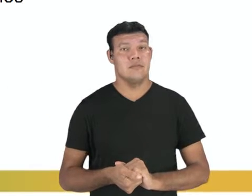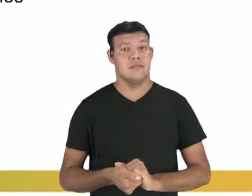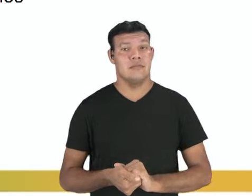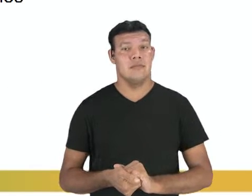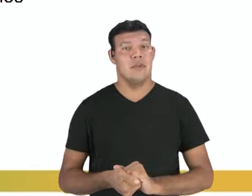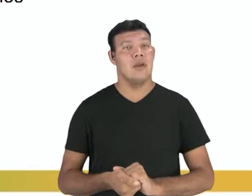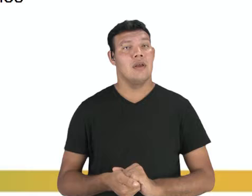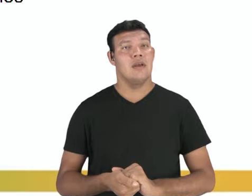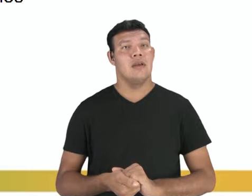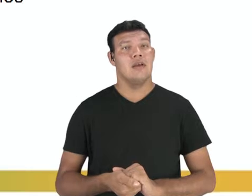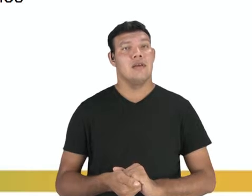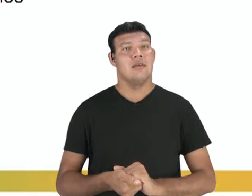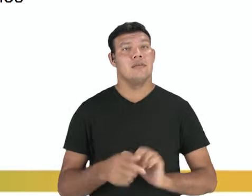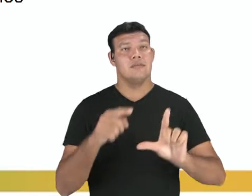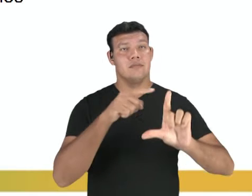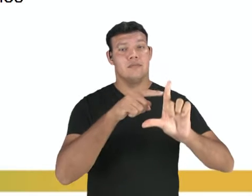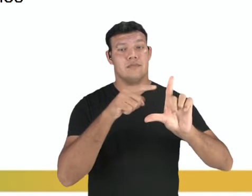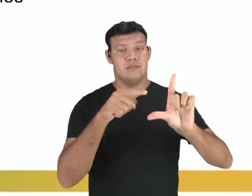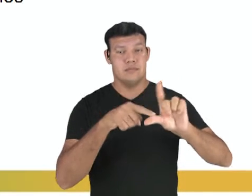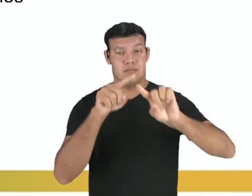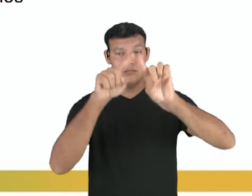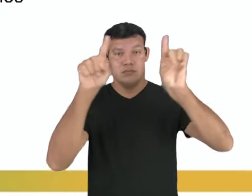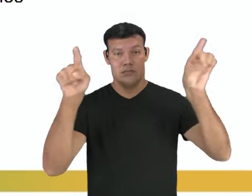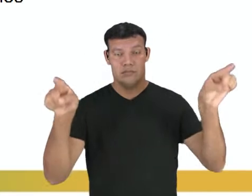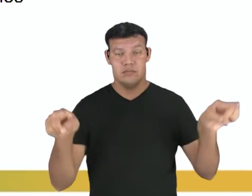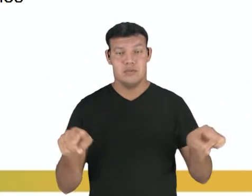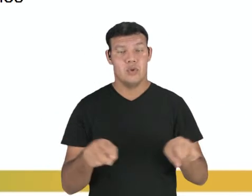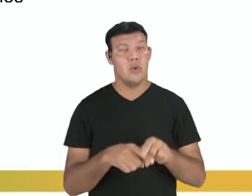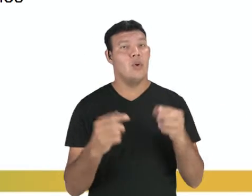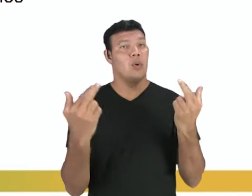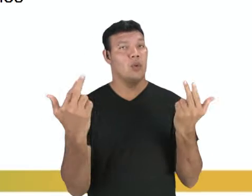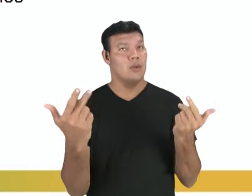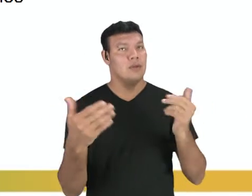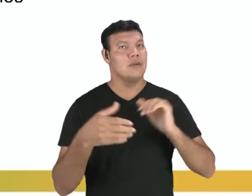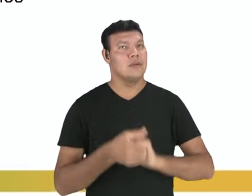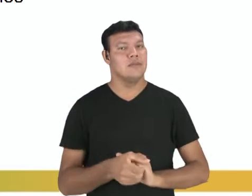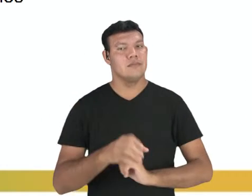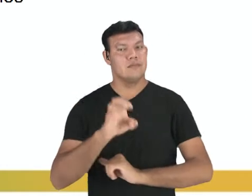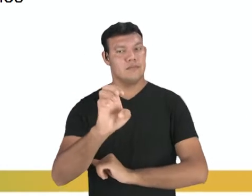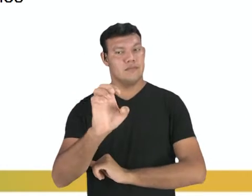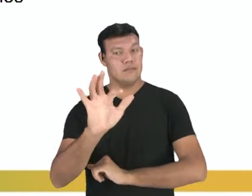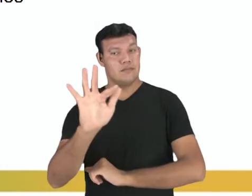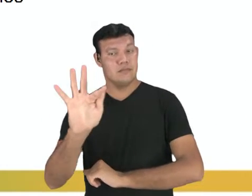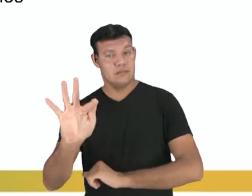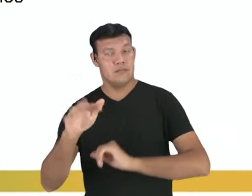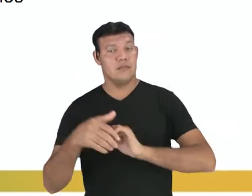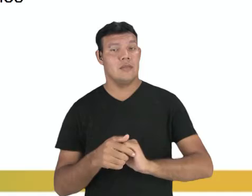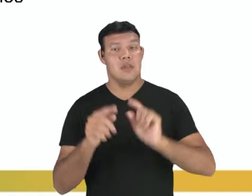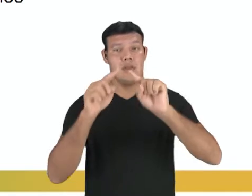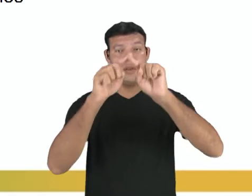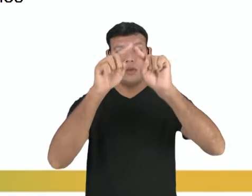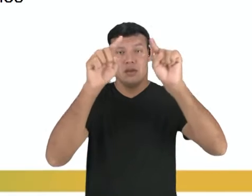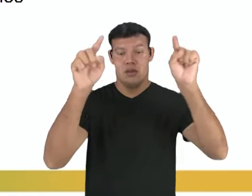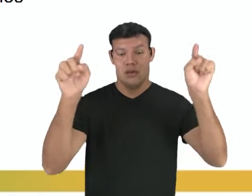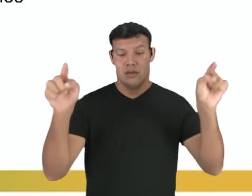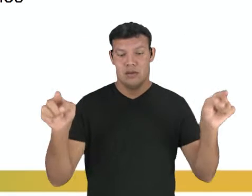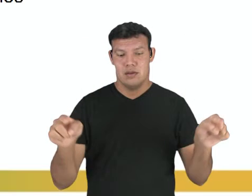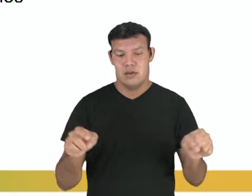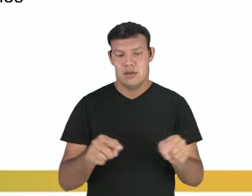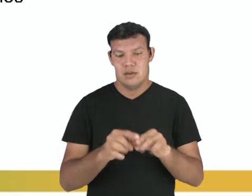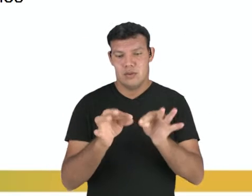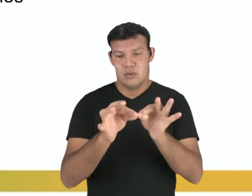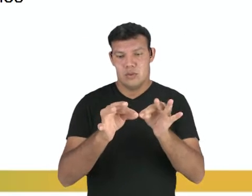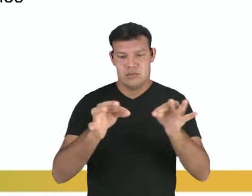AB é igual a medida da reta e efe o arco esticado